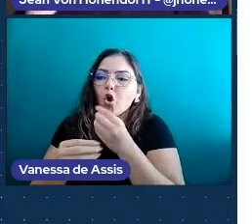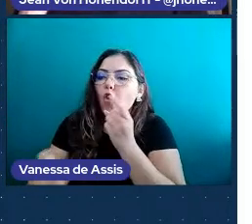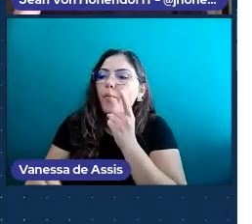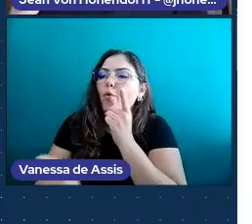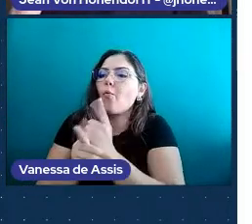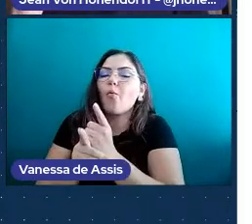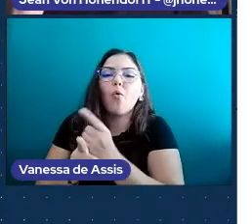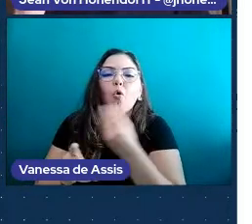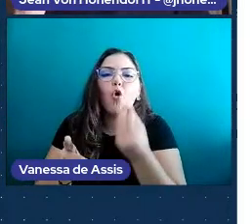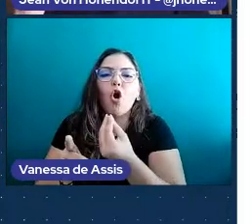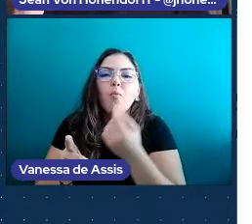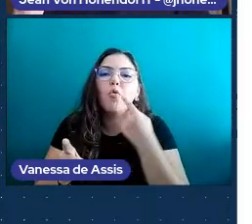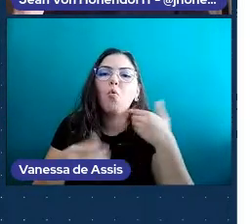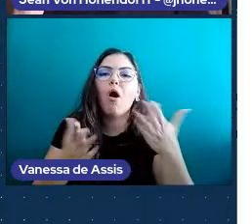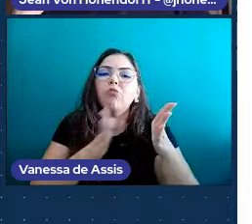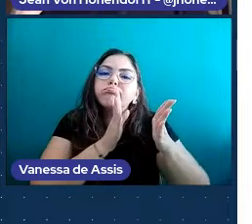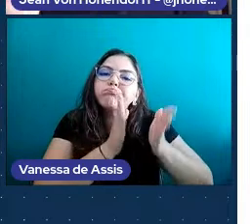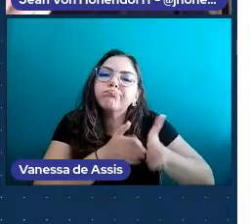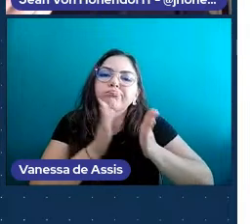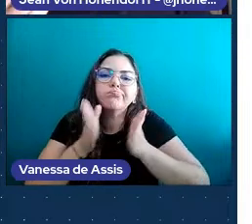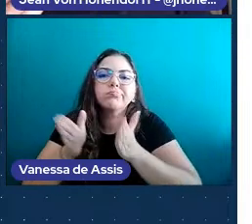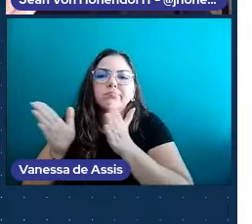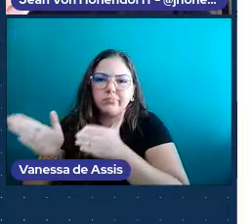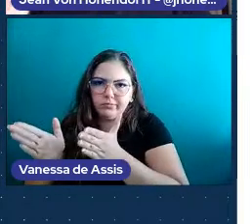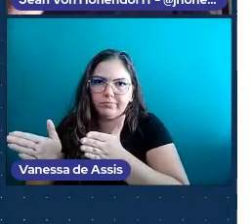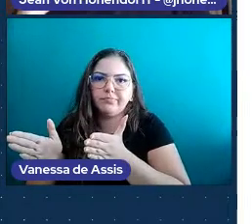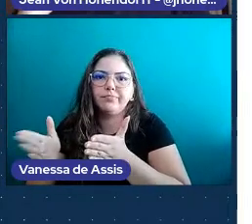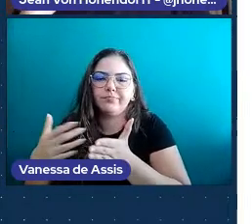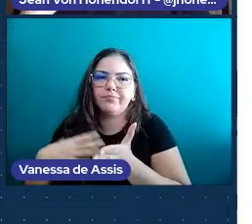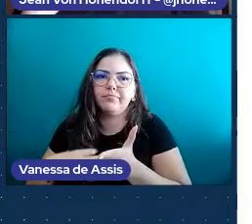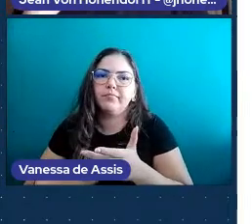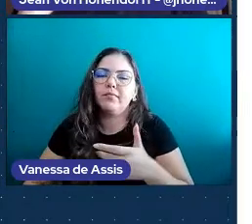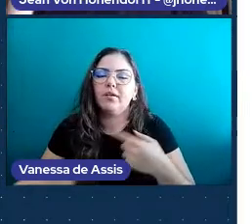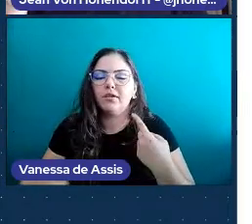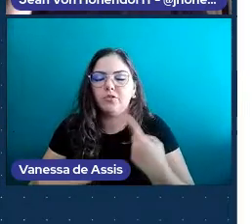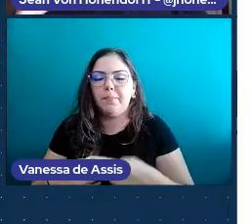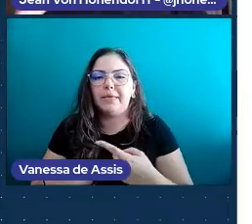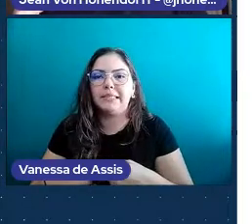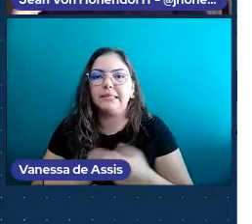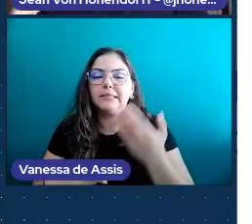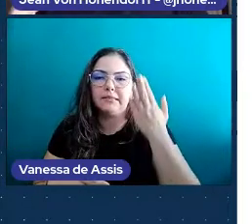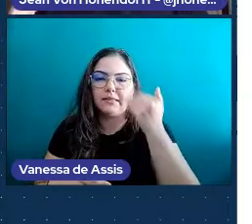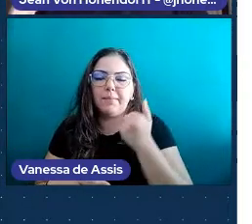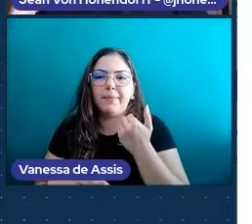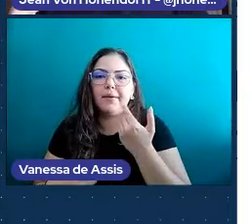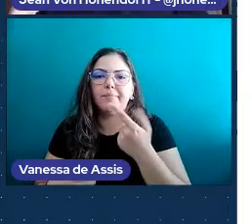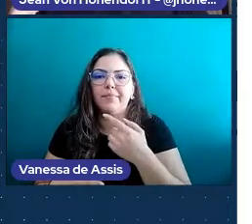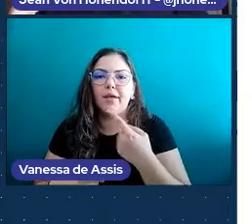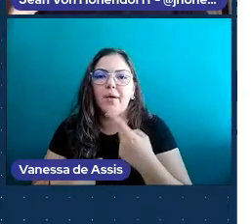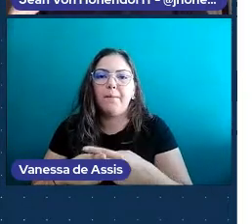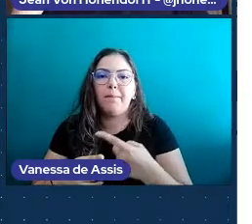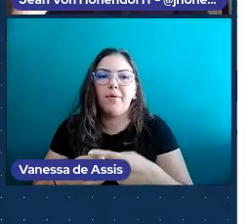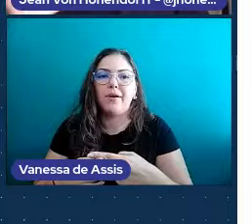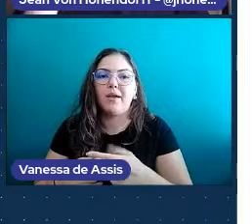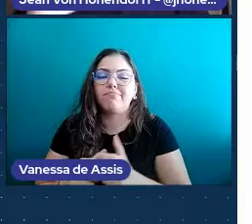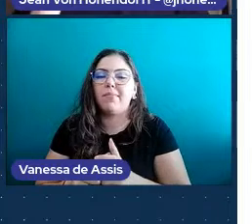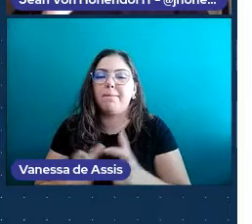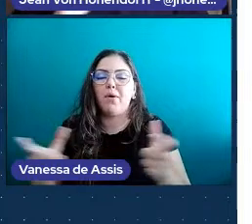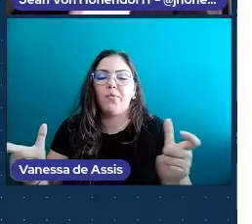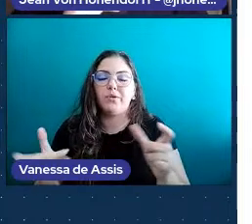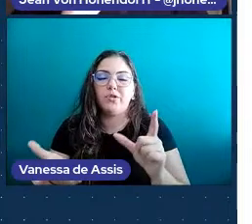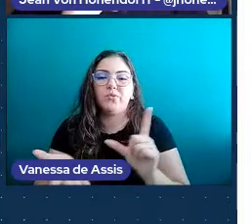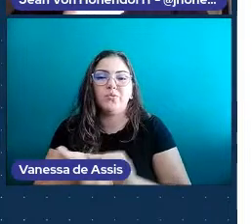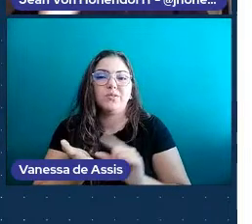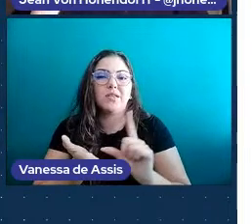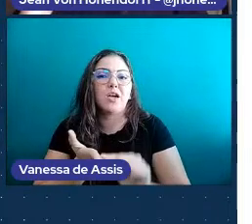dizendo, a principal fragilidade dos artigos provenientes de pesquisa qualitativa, que é não